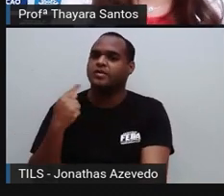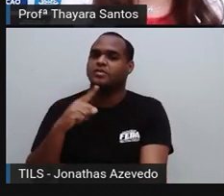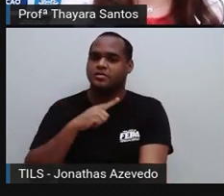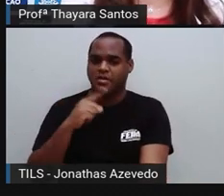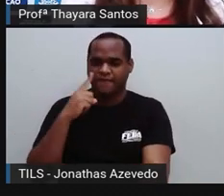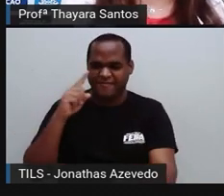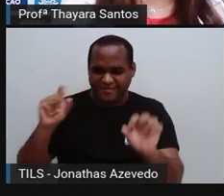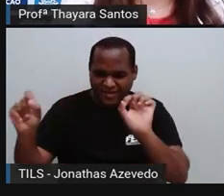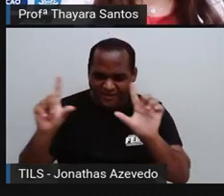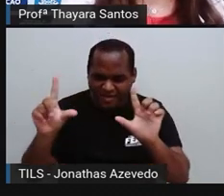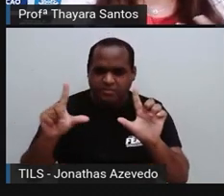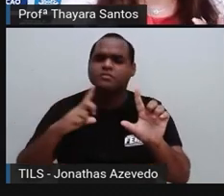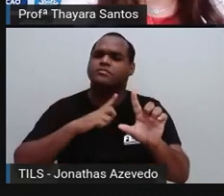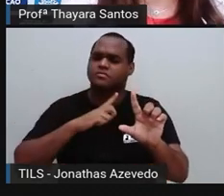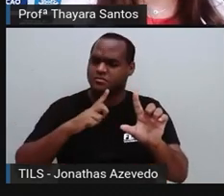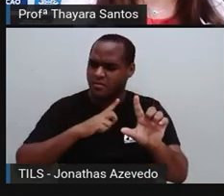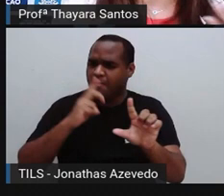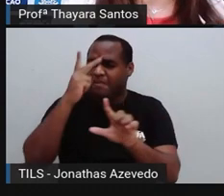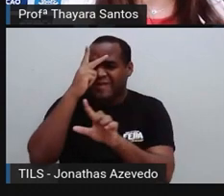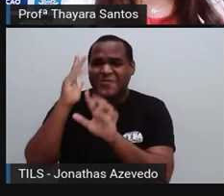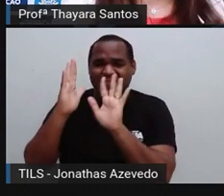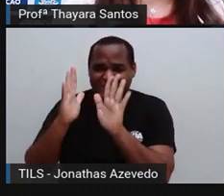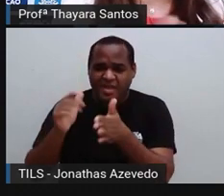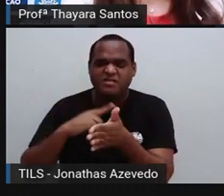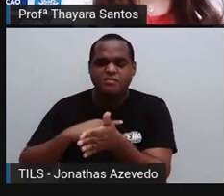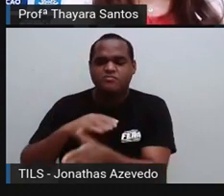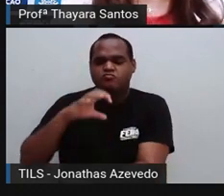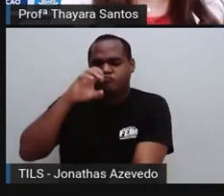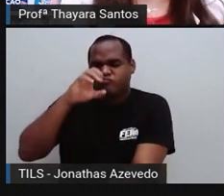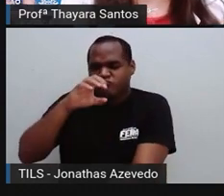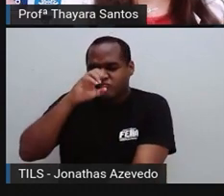passando na televisão, de pessoas que utilizavam aqueles solventes que